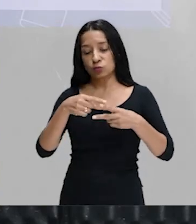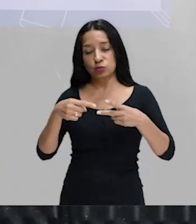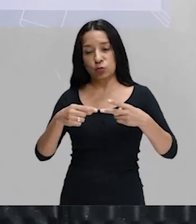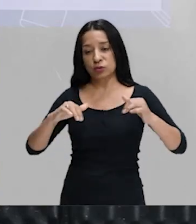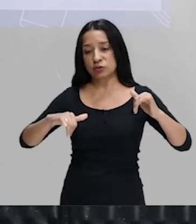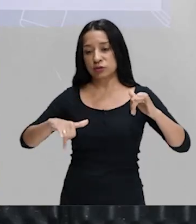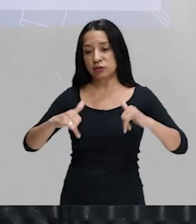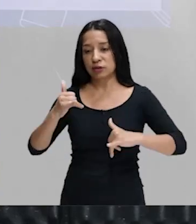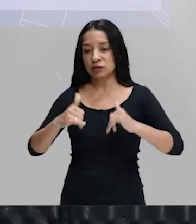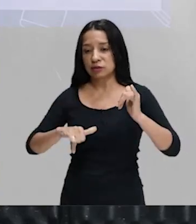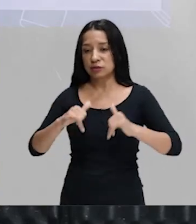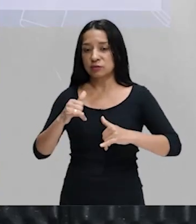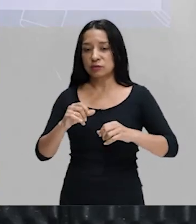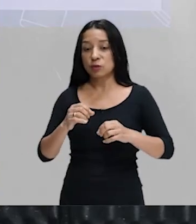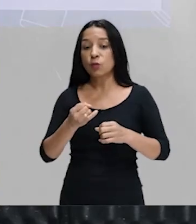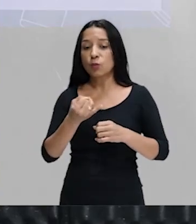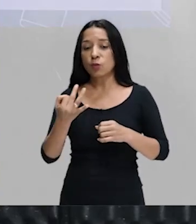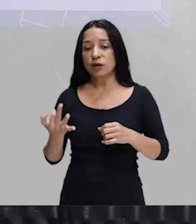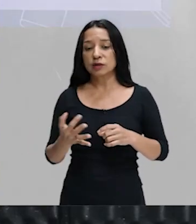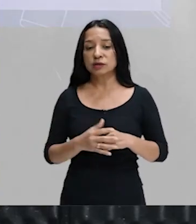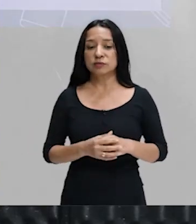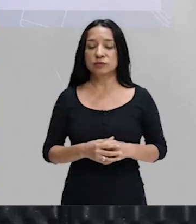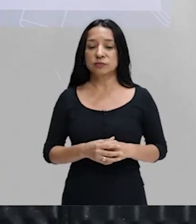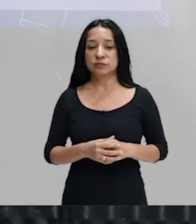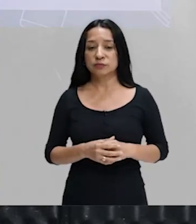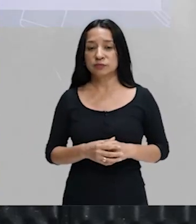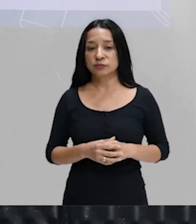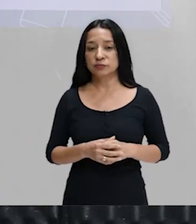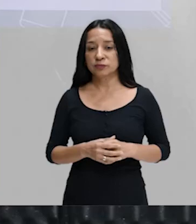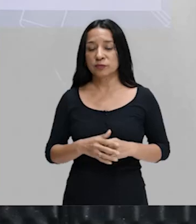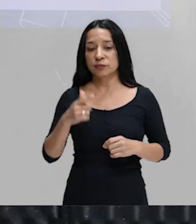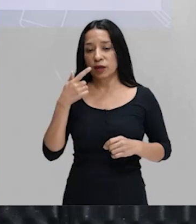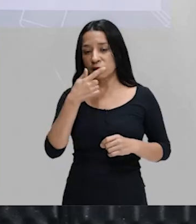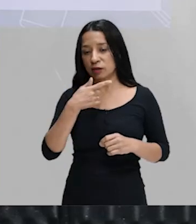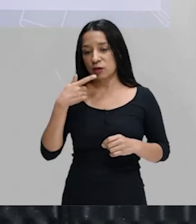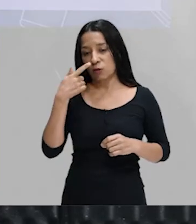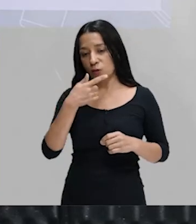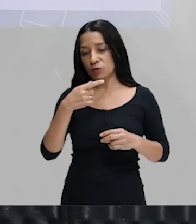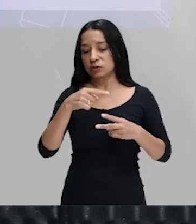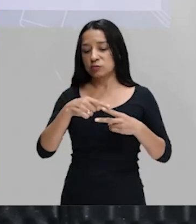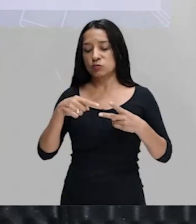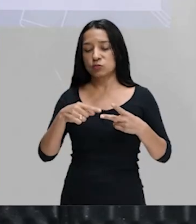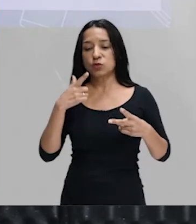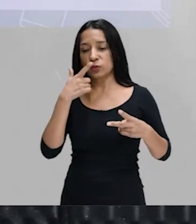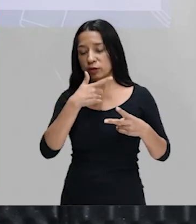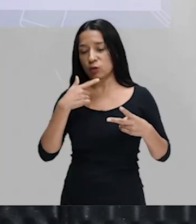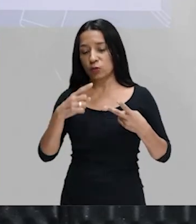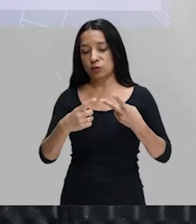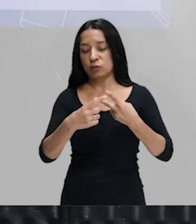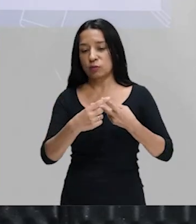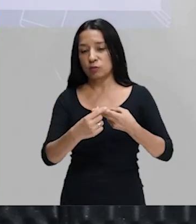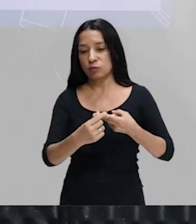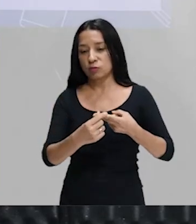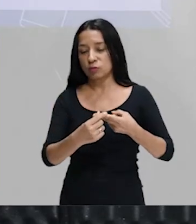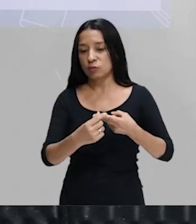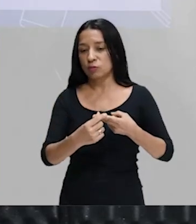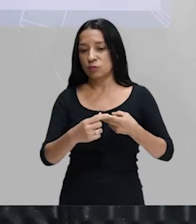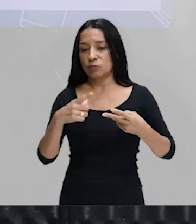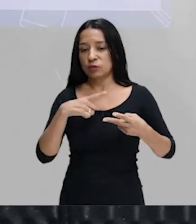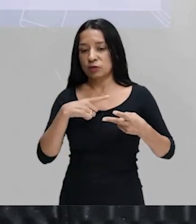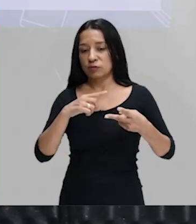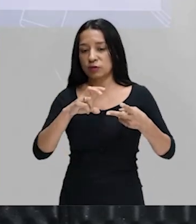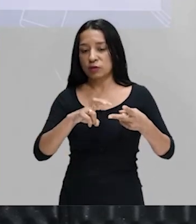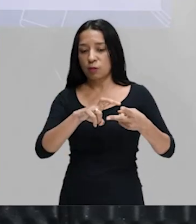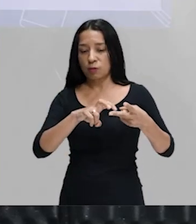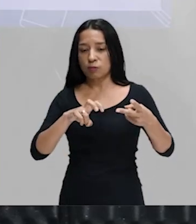Quais são os reagentes que eu tenho aqui? Ó? Eu tenho glicose e glicose. Para unir essas duas glicoses, eu tive que